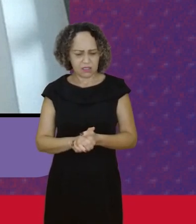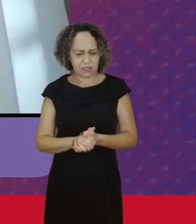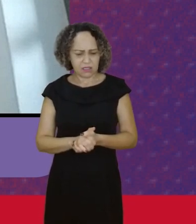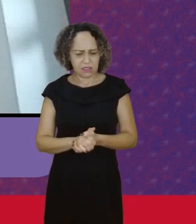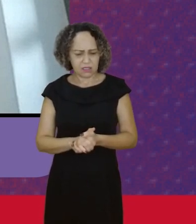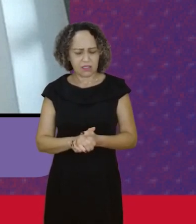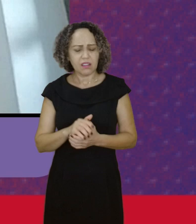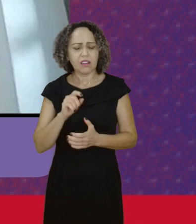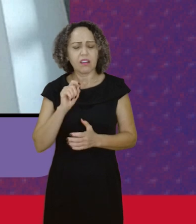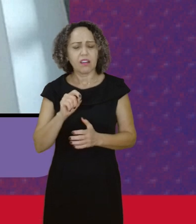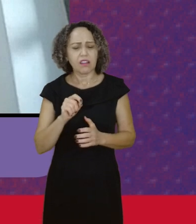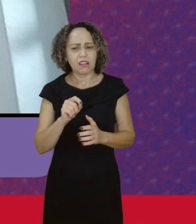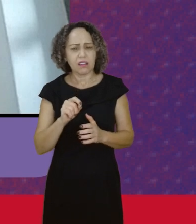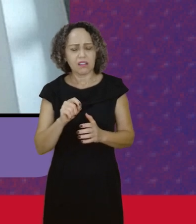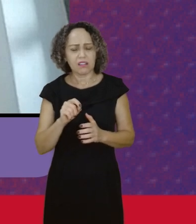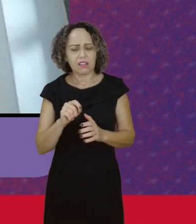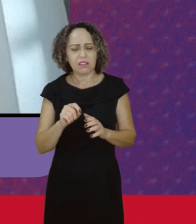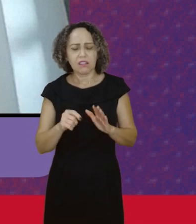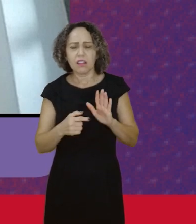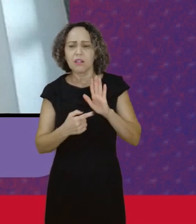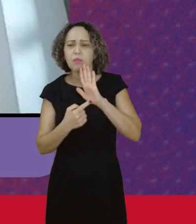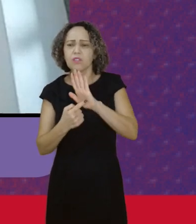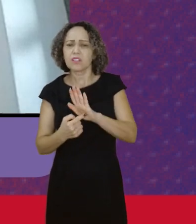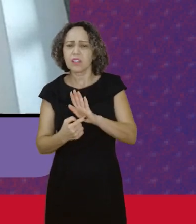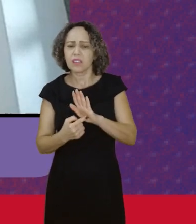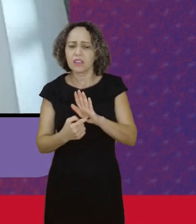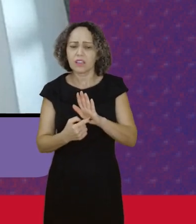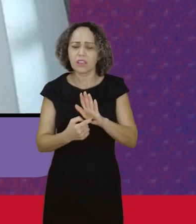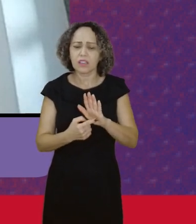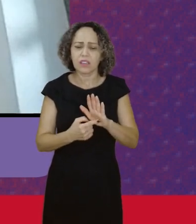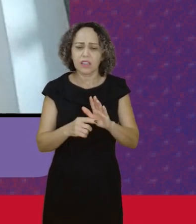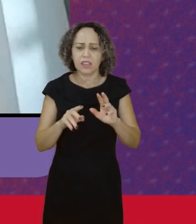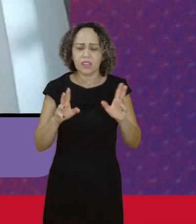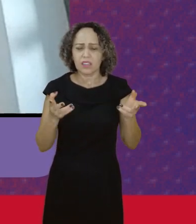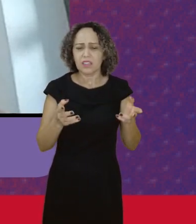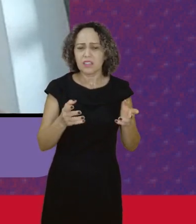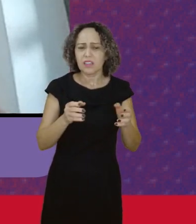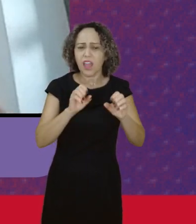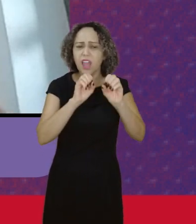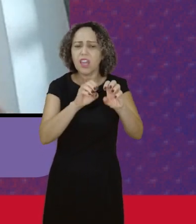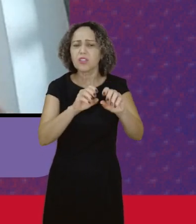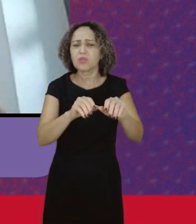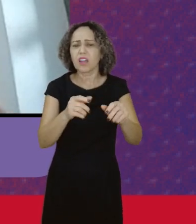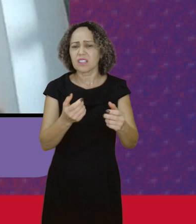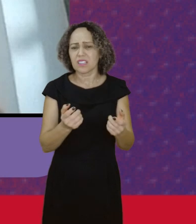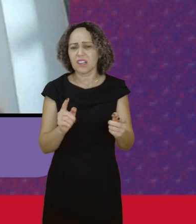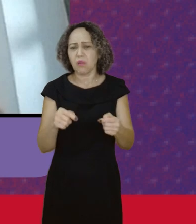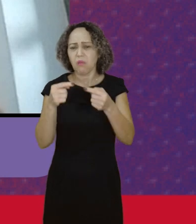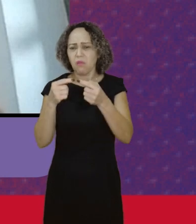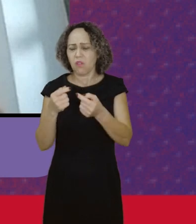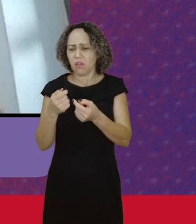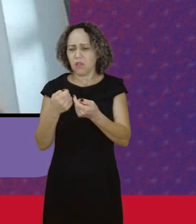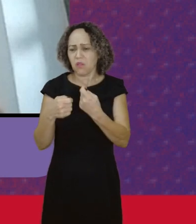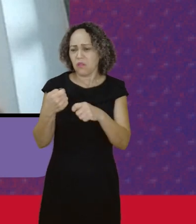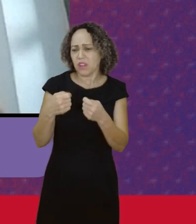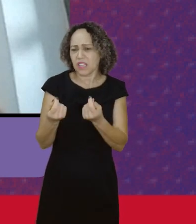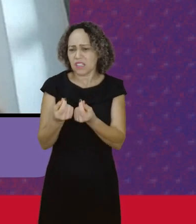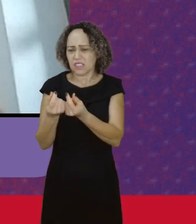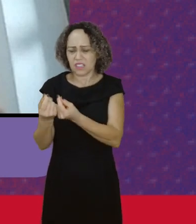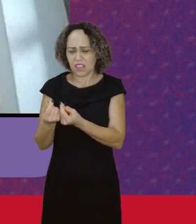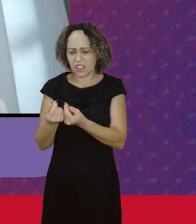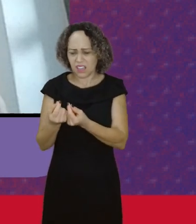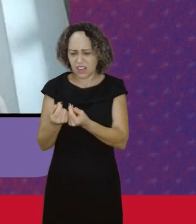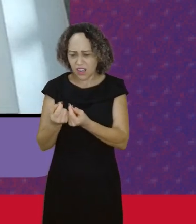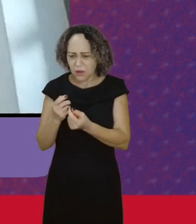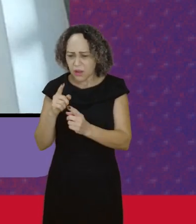ele traz lá a figura da educação financeira. Que tipo de educação financeira eu tenho que ensinar para os meus alunos? A que não